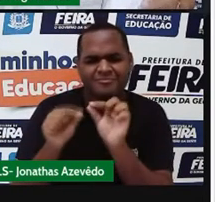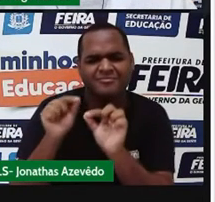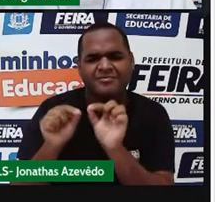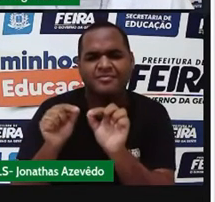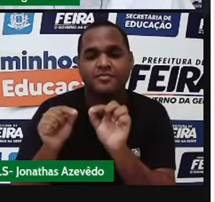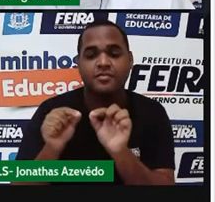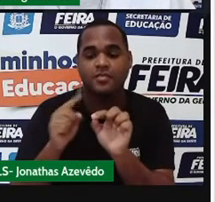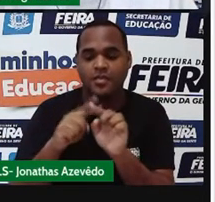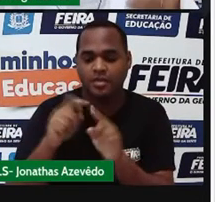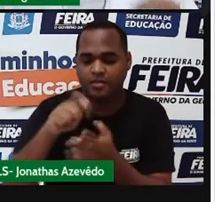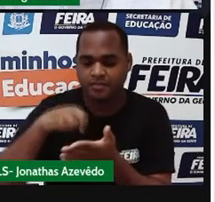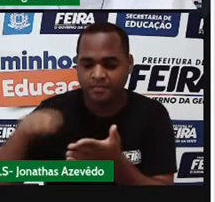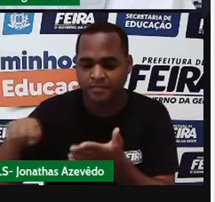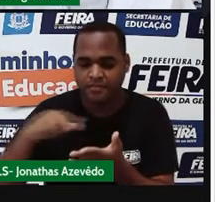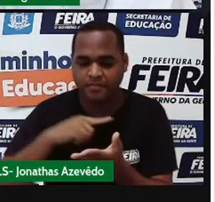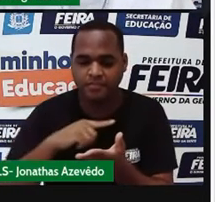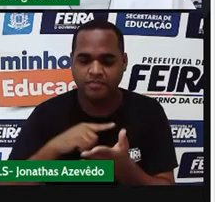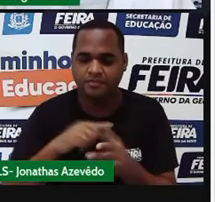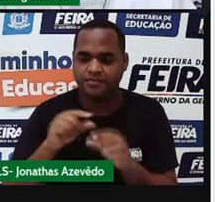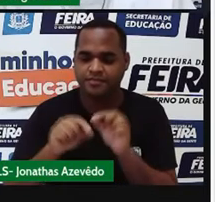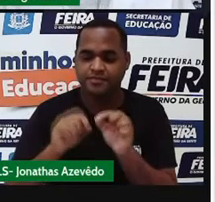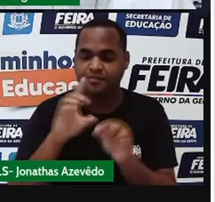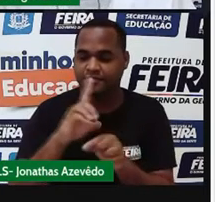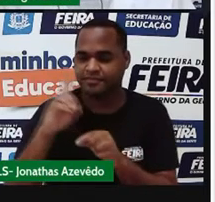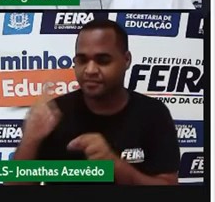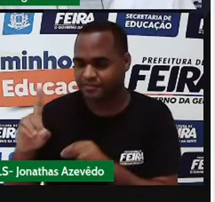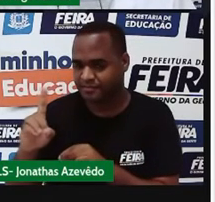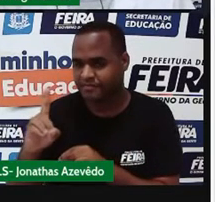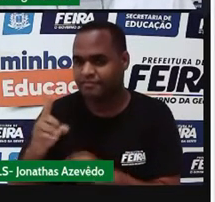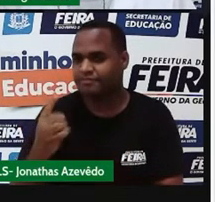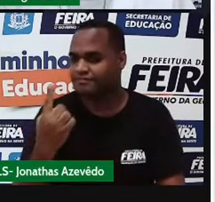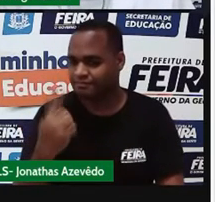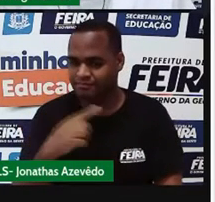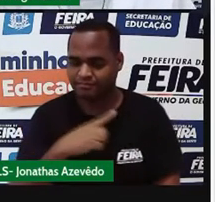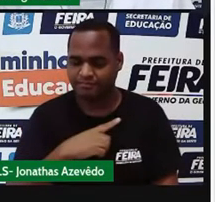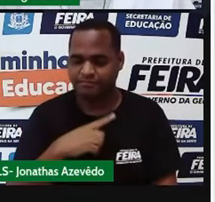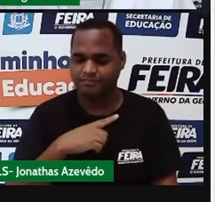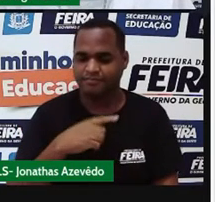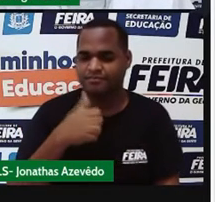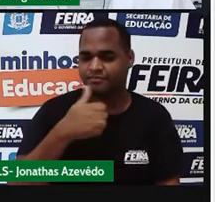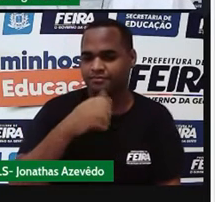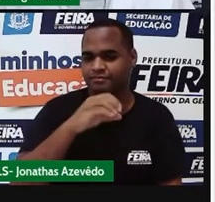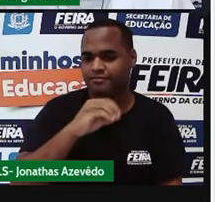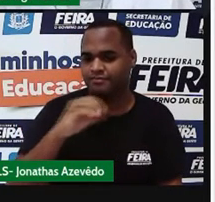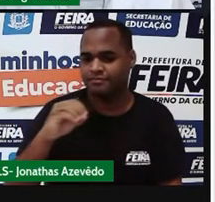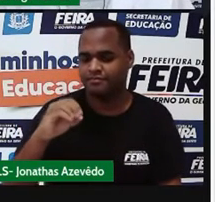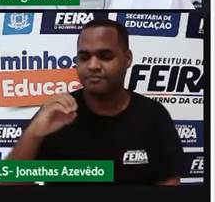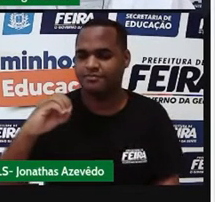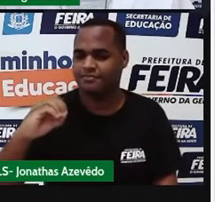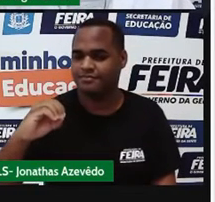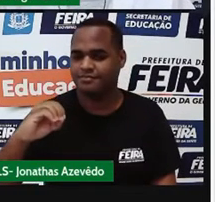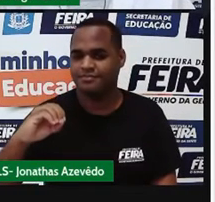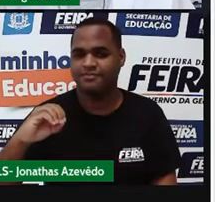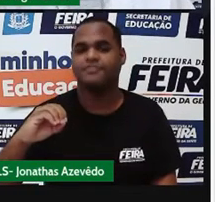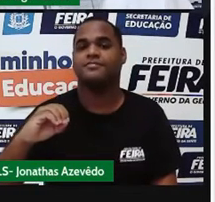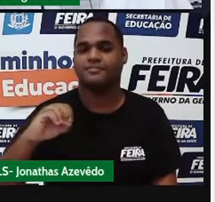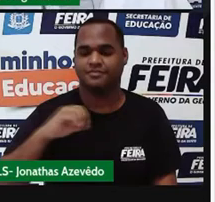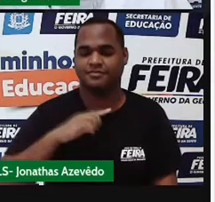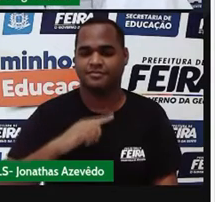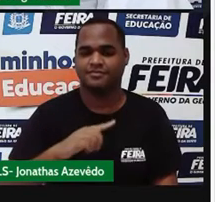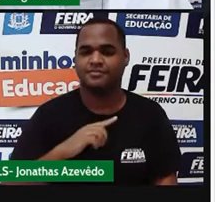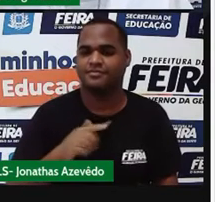escrito comum e à direita do mundo tem 100 zeros ele é chamado de Google